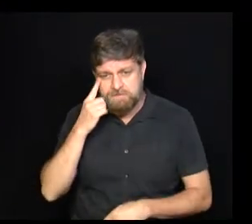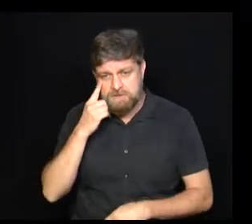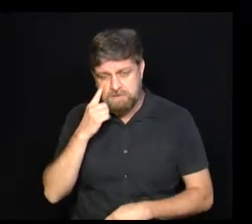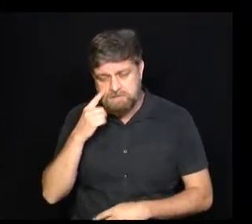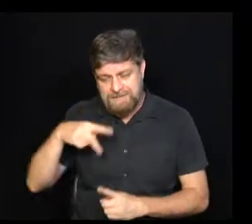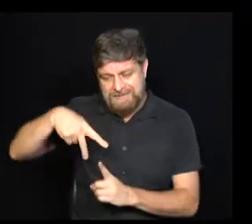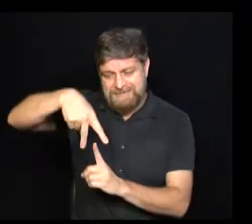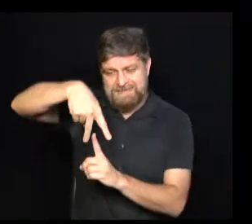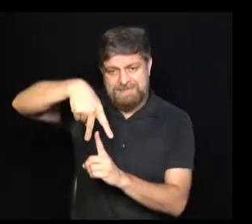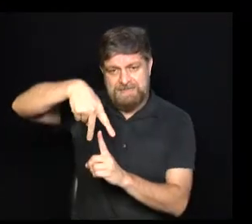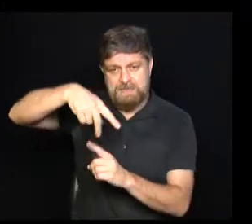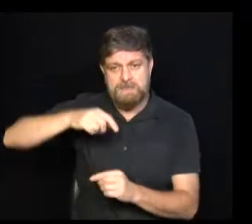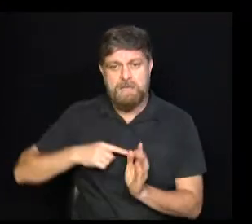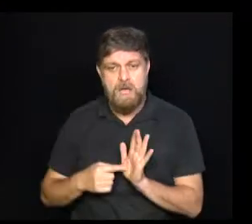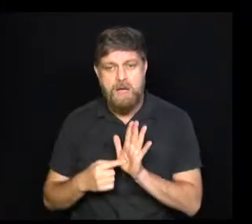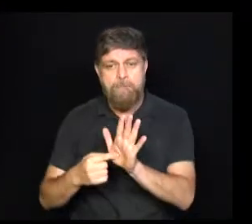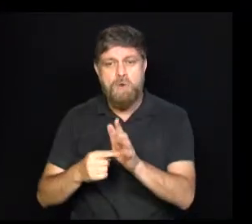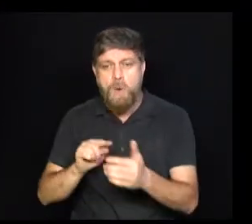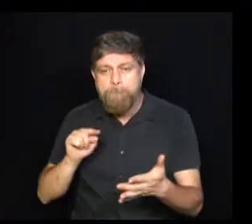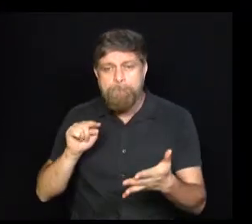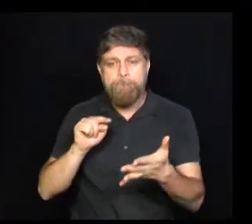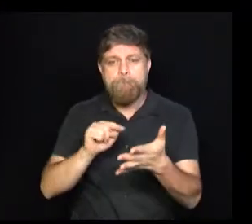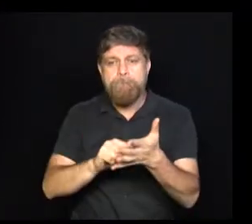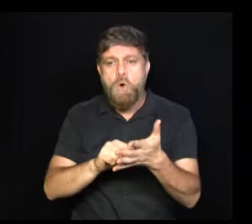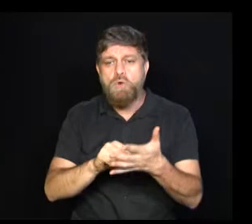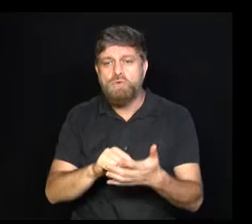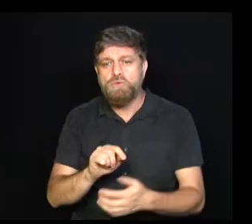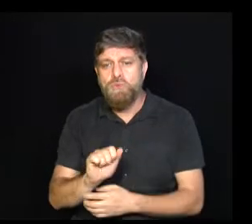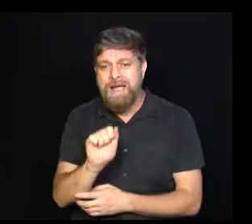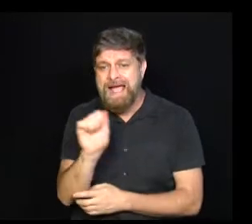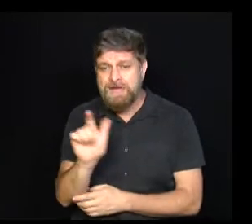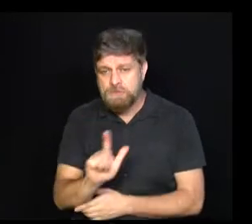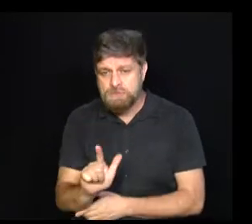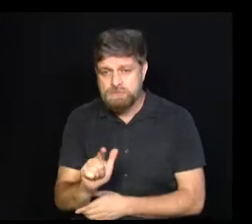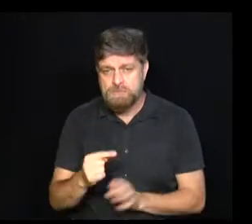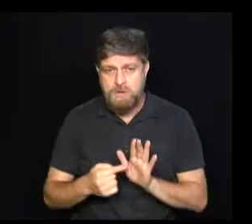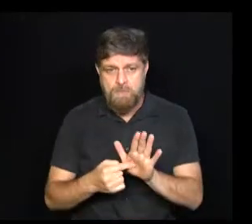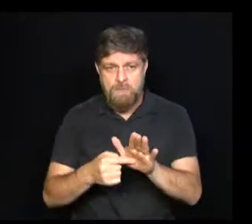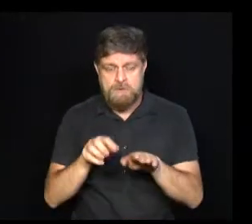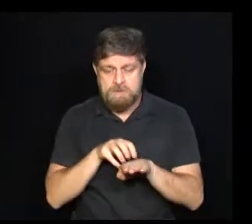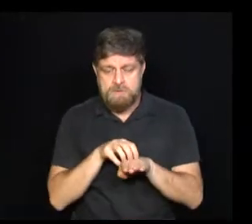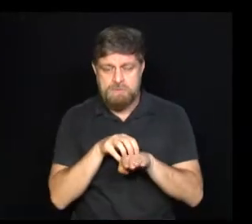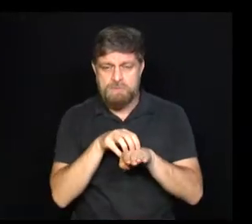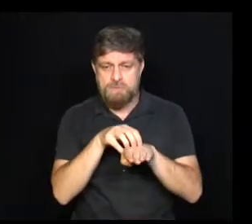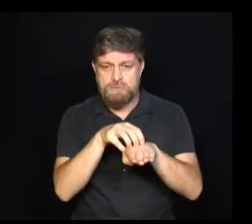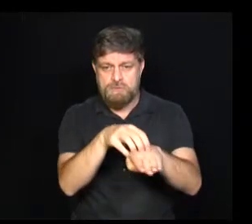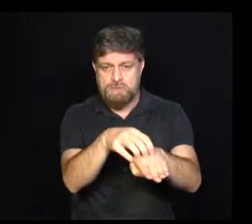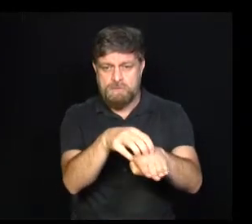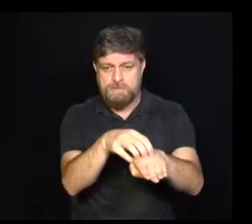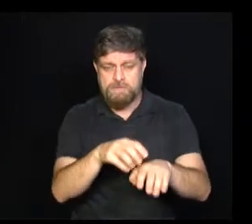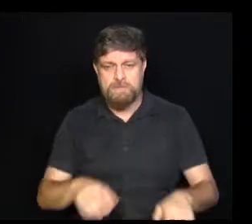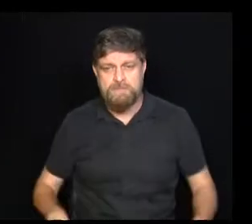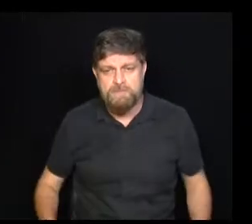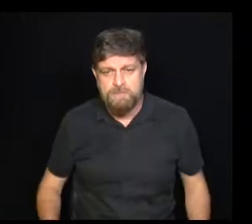o local, aquele ponto azul, é o local onde está o coletivo e todo o trajeto que ele vai fazer.